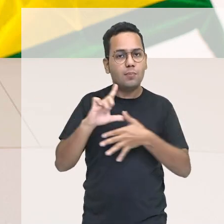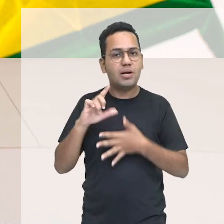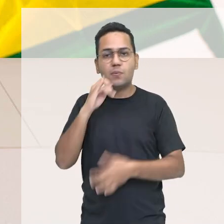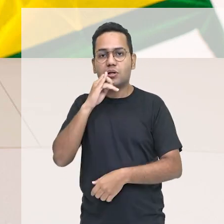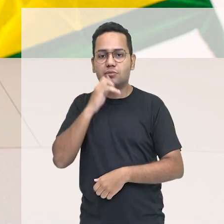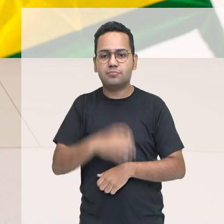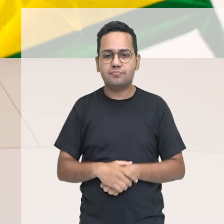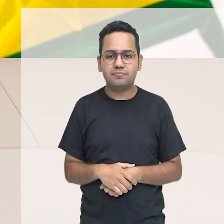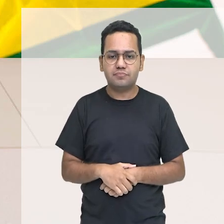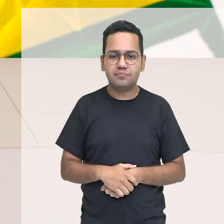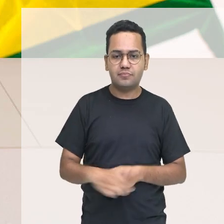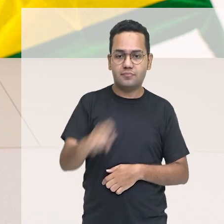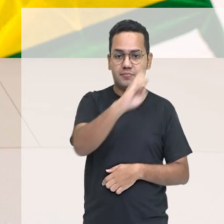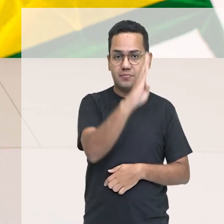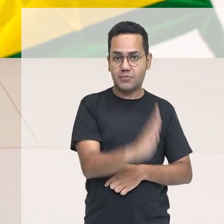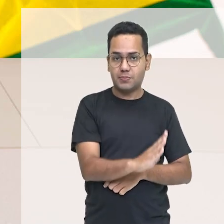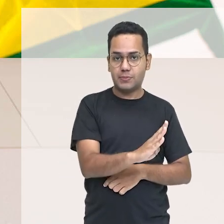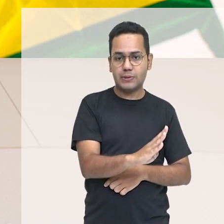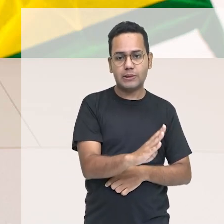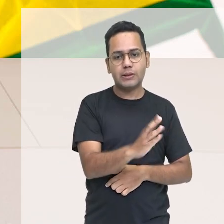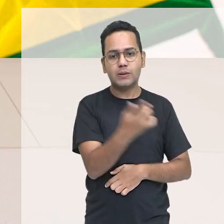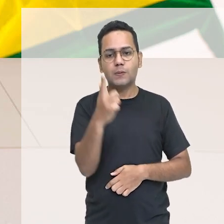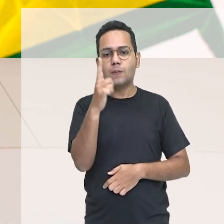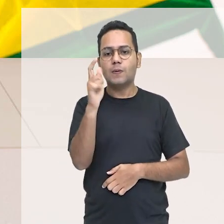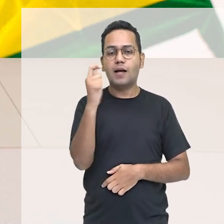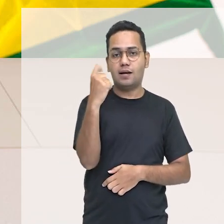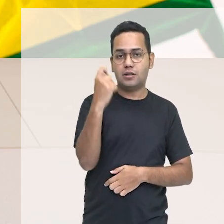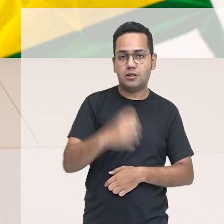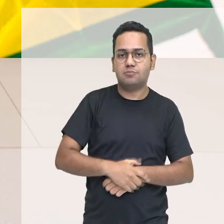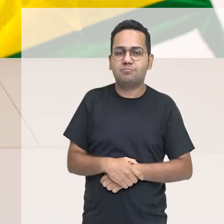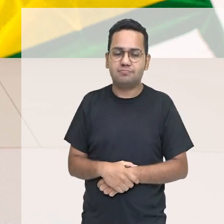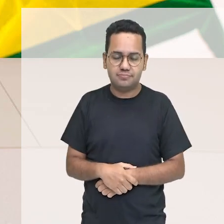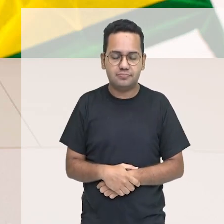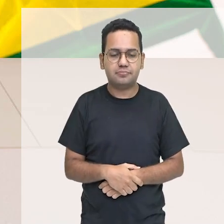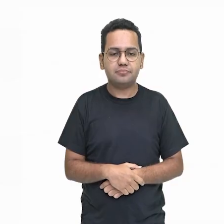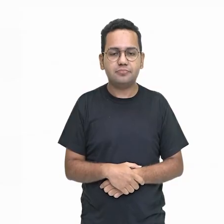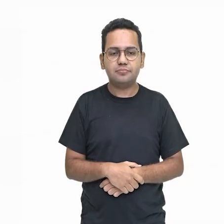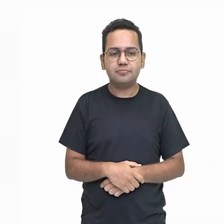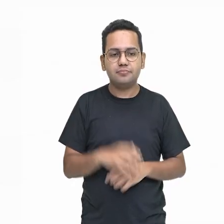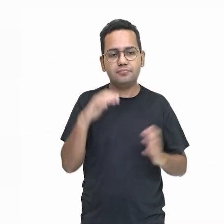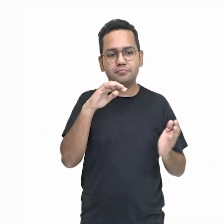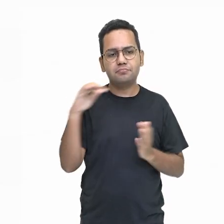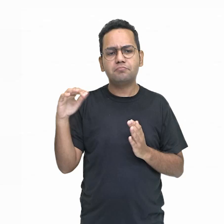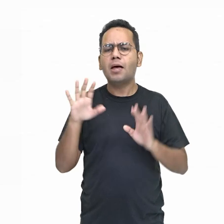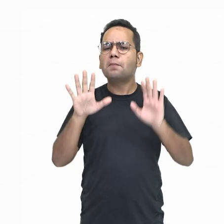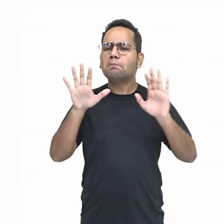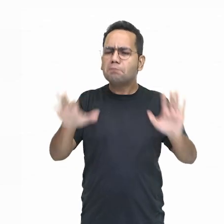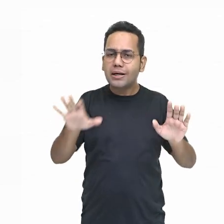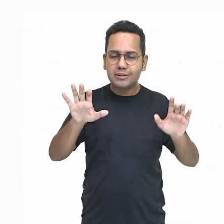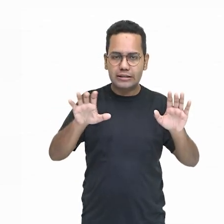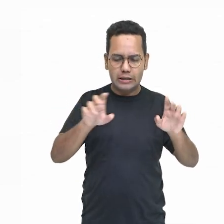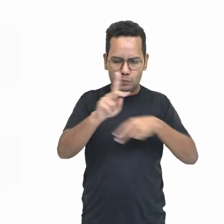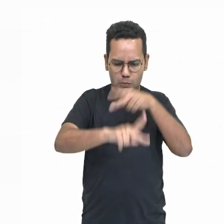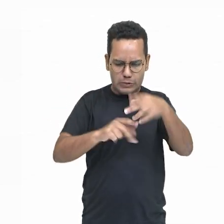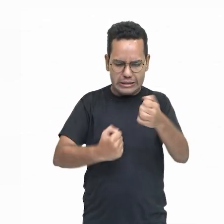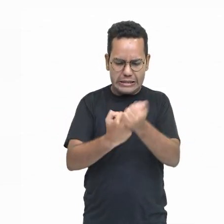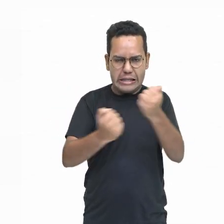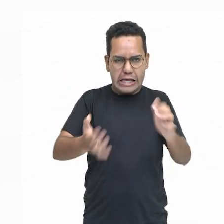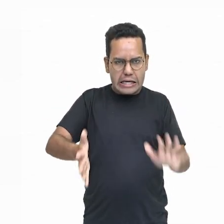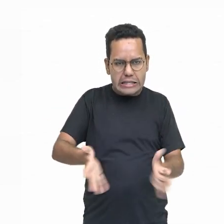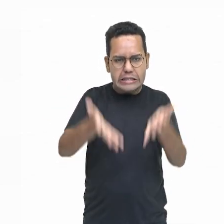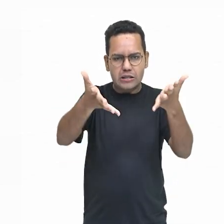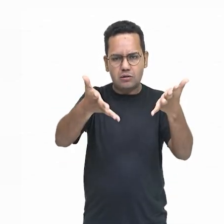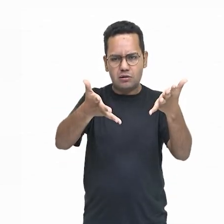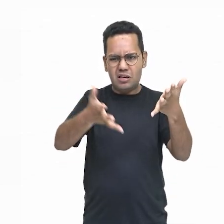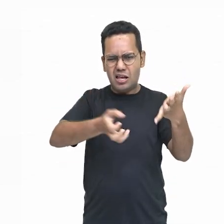no caso do Brasil e da Argentina. A ascensão do populismo, gente, nem sempre foi